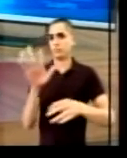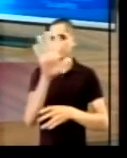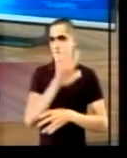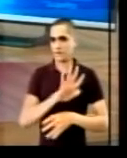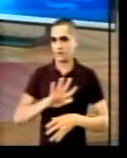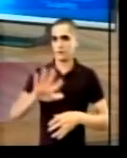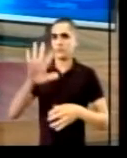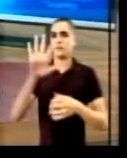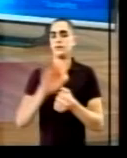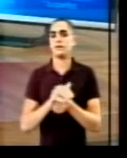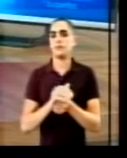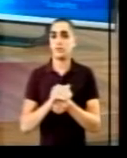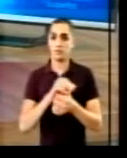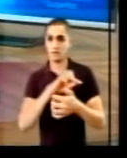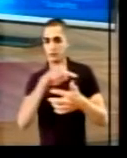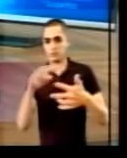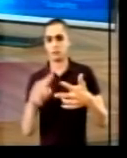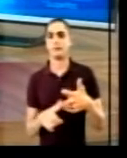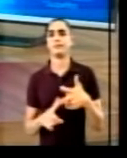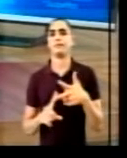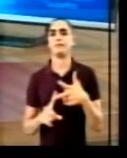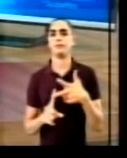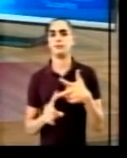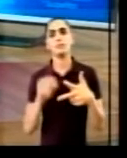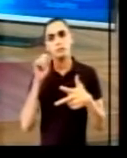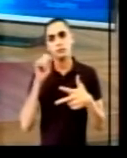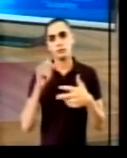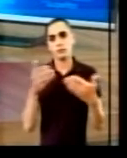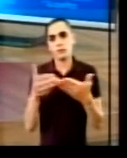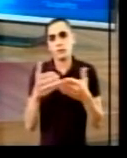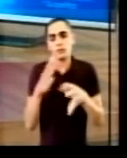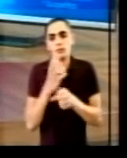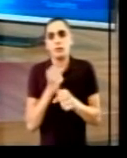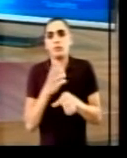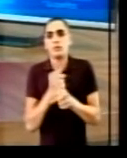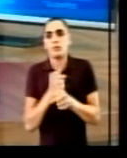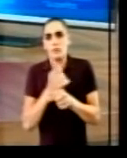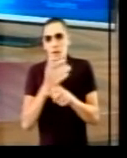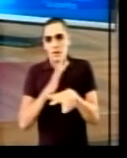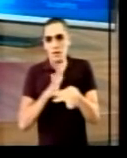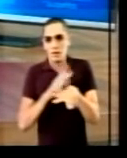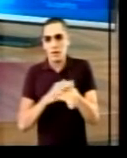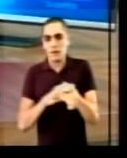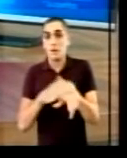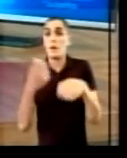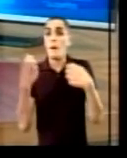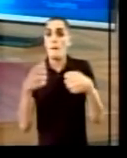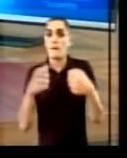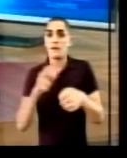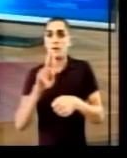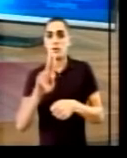Quando a gente pega agora indivíduos necessitando de UTI,